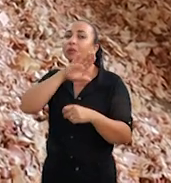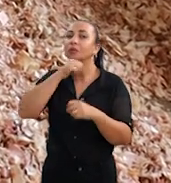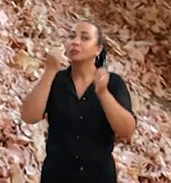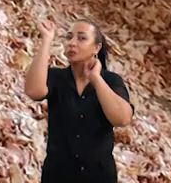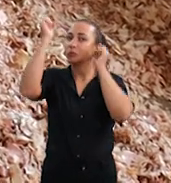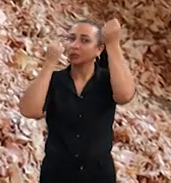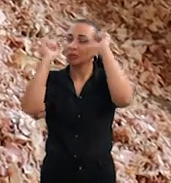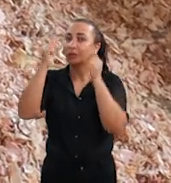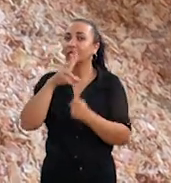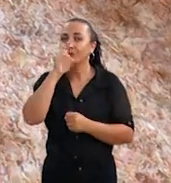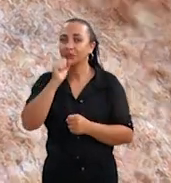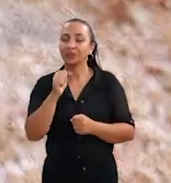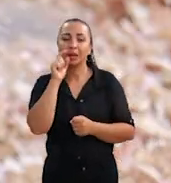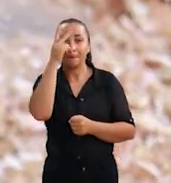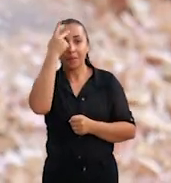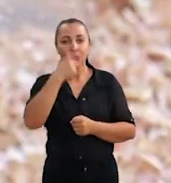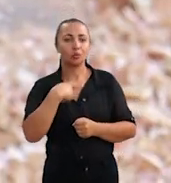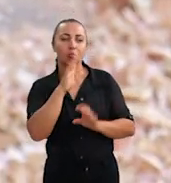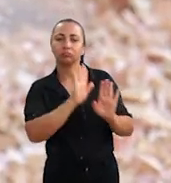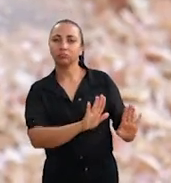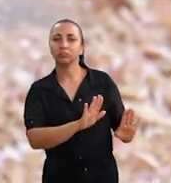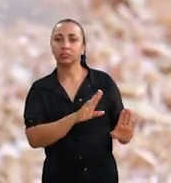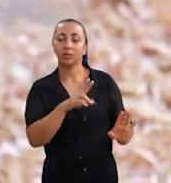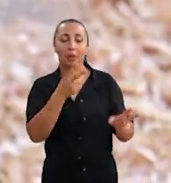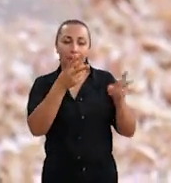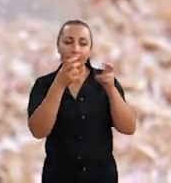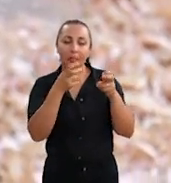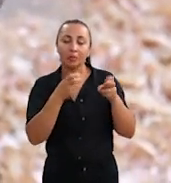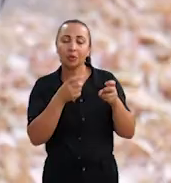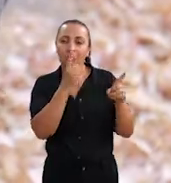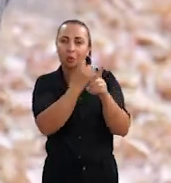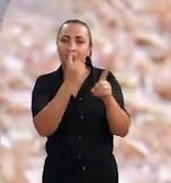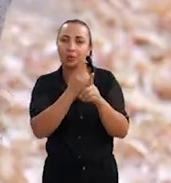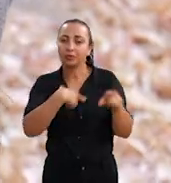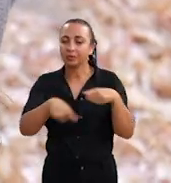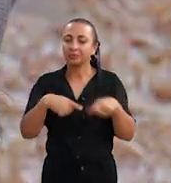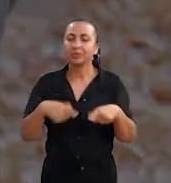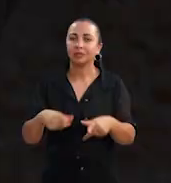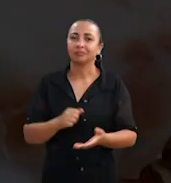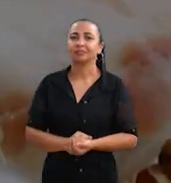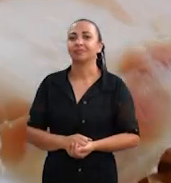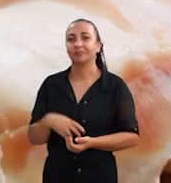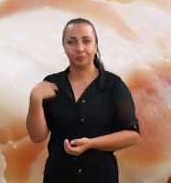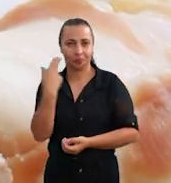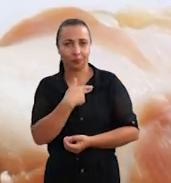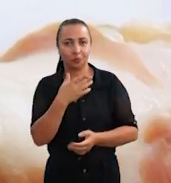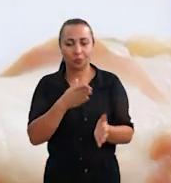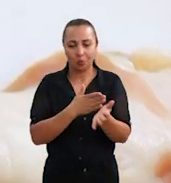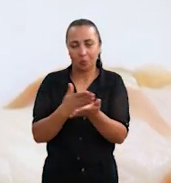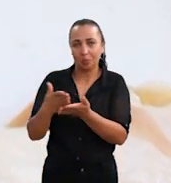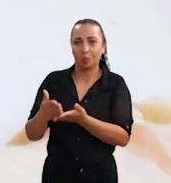é um potencial dele. O que a gente decidiu então, identificando esse potencial, foi trabalhá-lo. E a gente começou